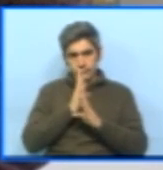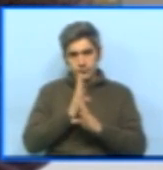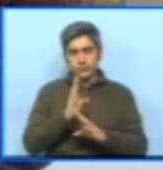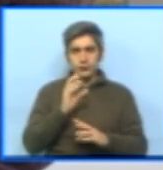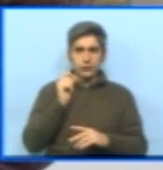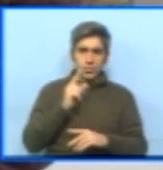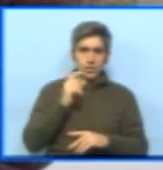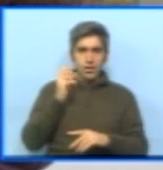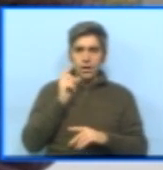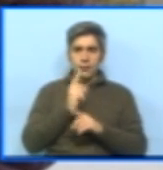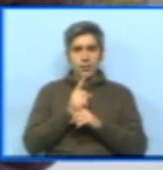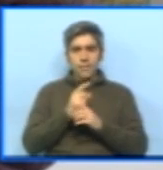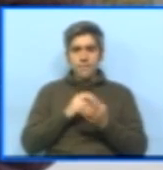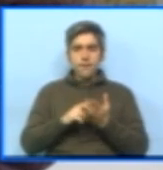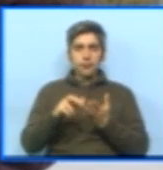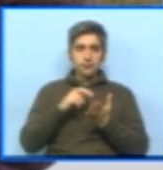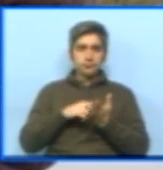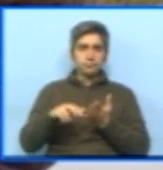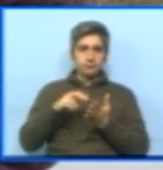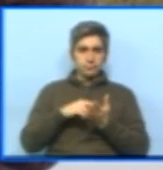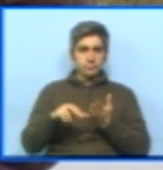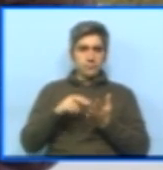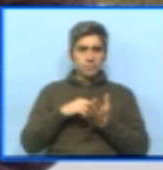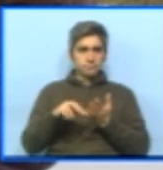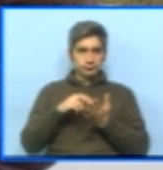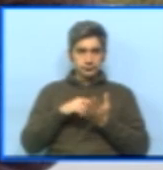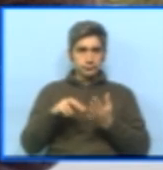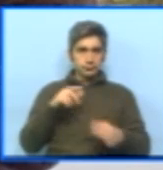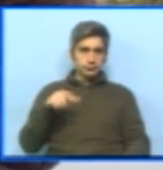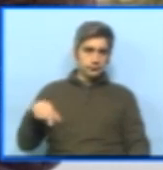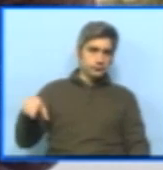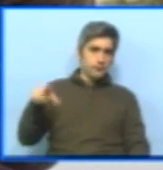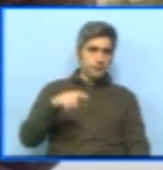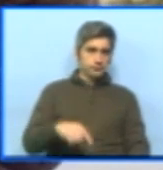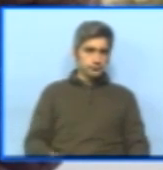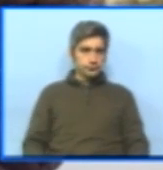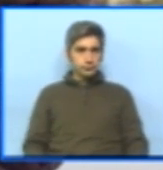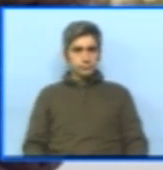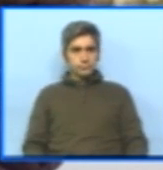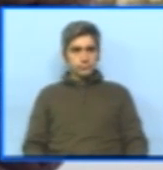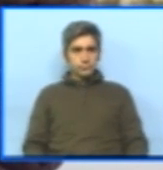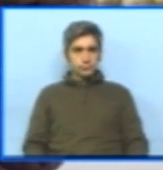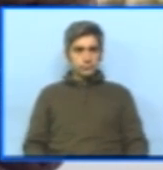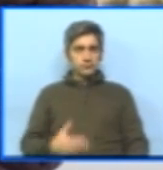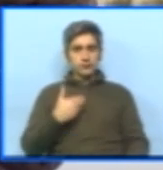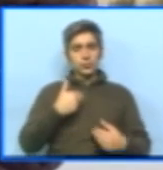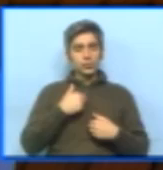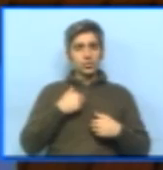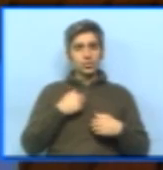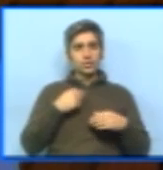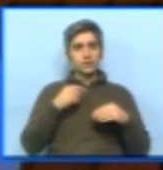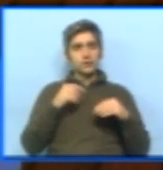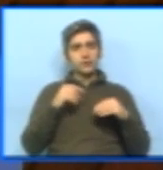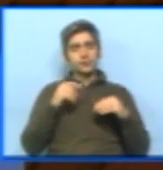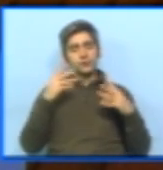para caminhar, é para andar. E isso também ajuda um pouco a espiritualidade, ou seja, o caminho